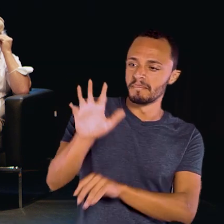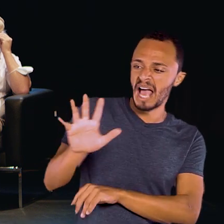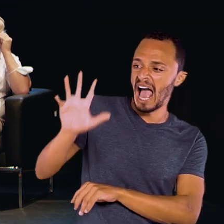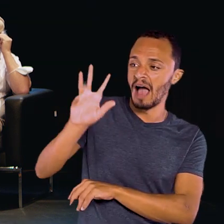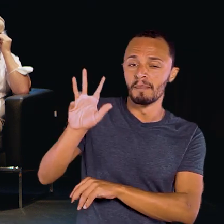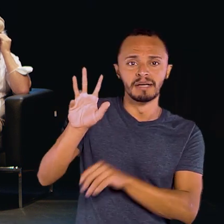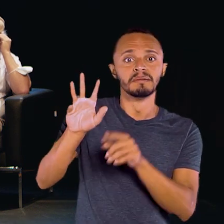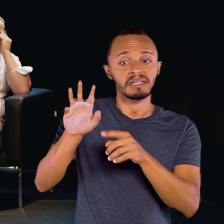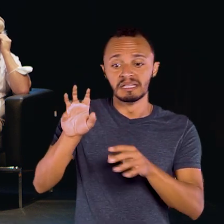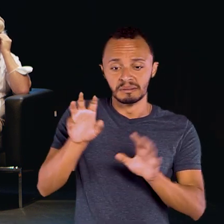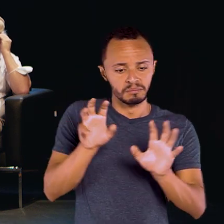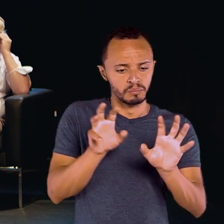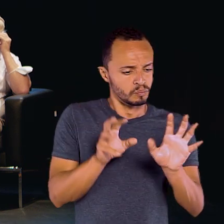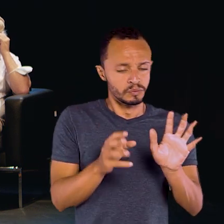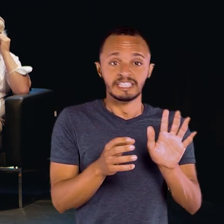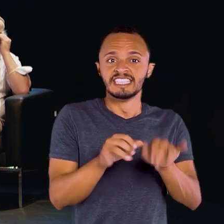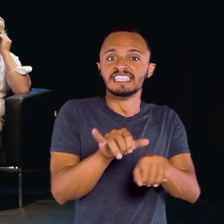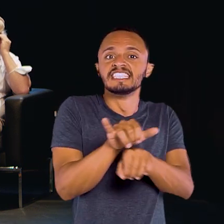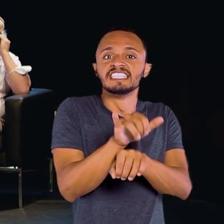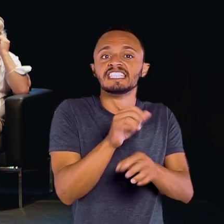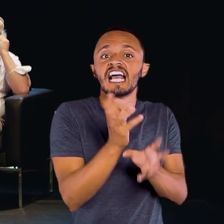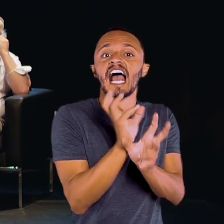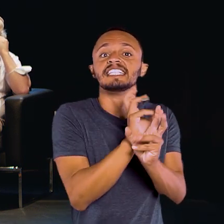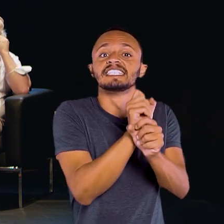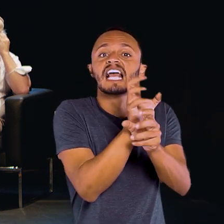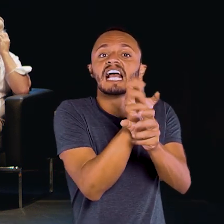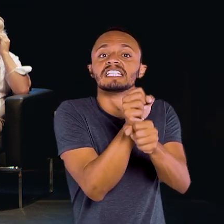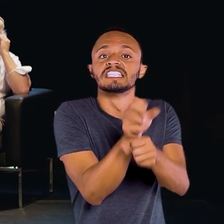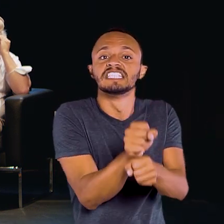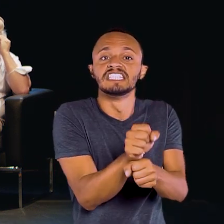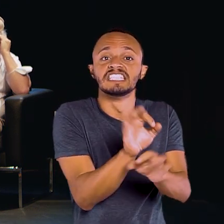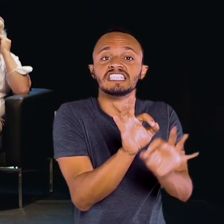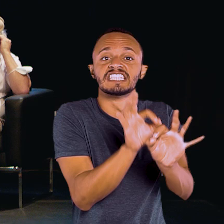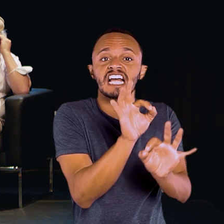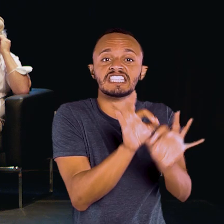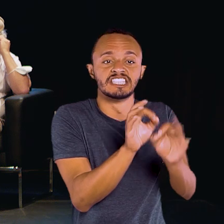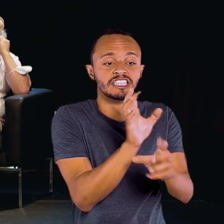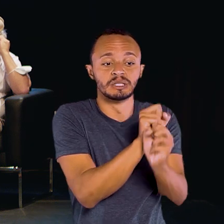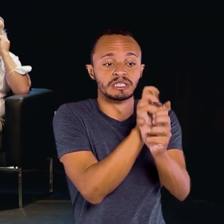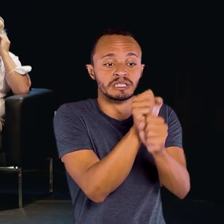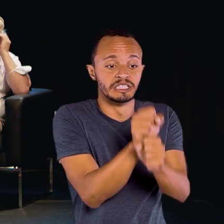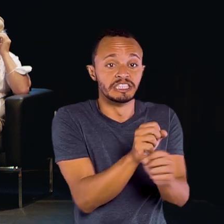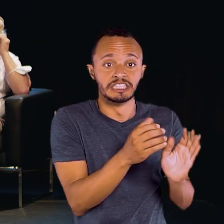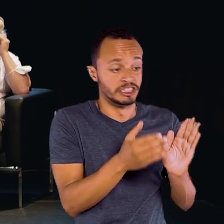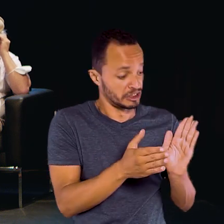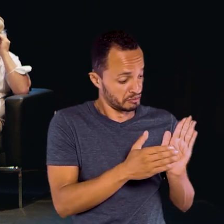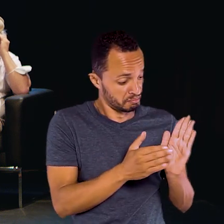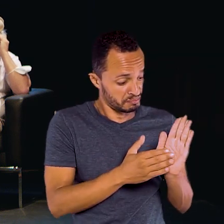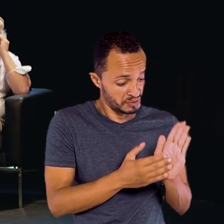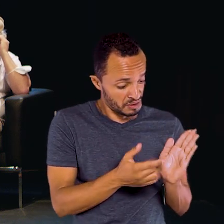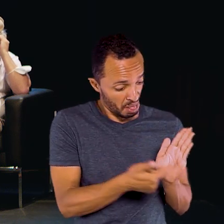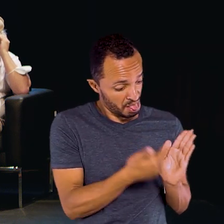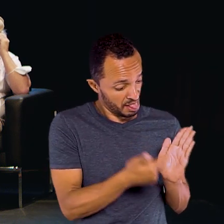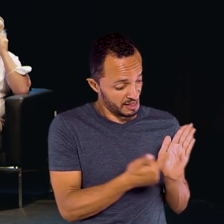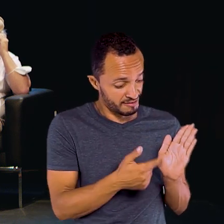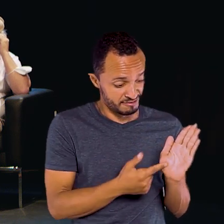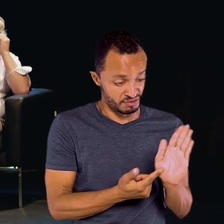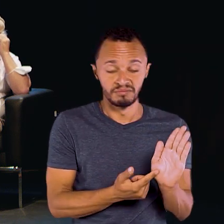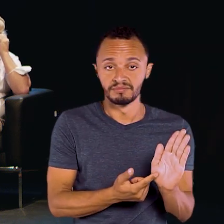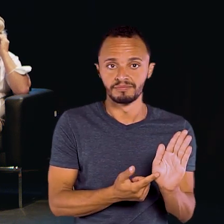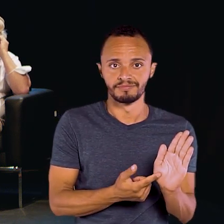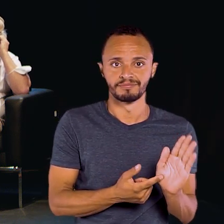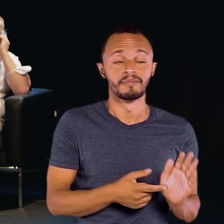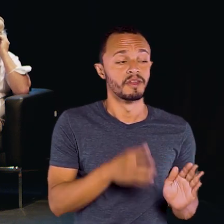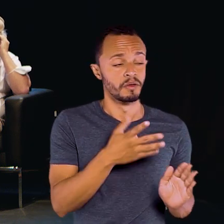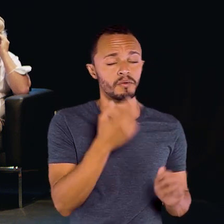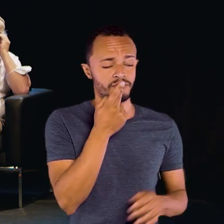queria já pegar um pouquinho do Solitária, né? Que esse nome é bem assim, né? Quer dizer, solitária. Será que é uma pessoa